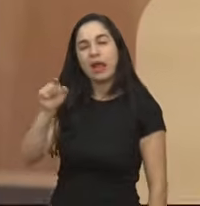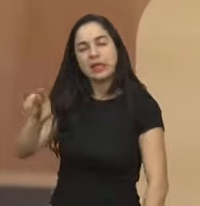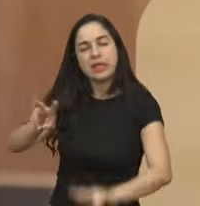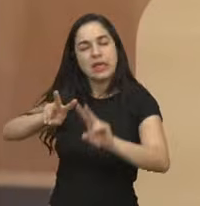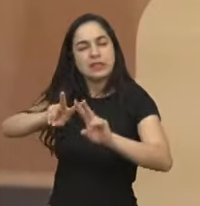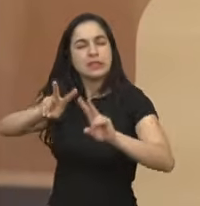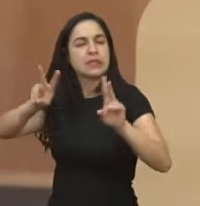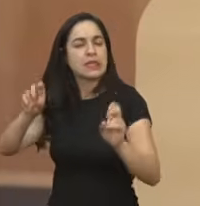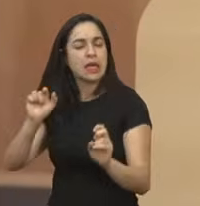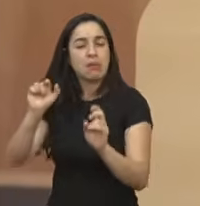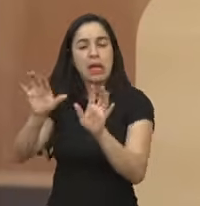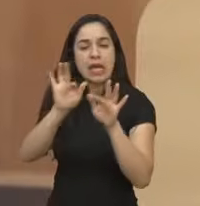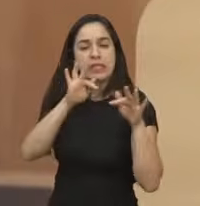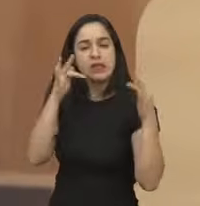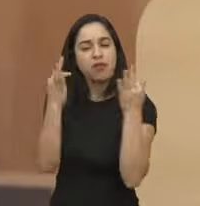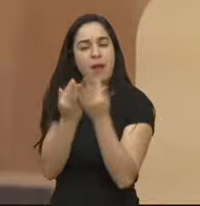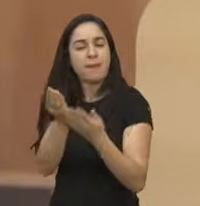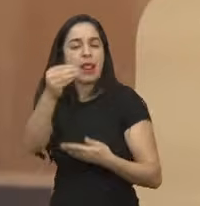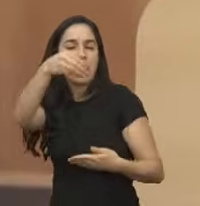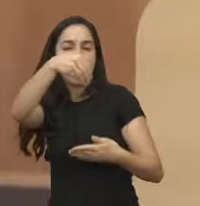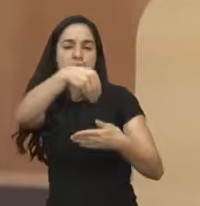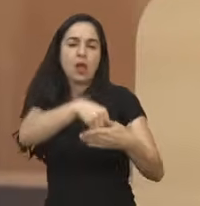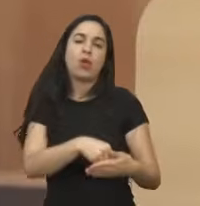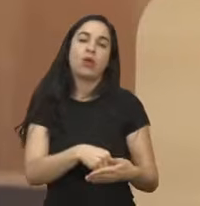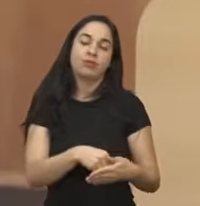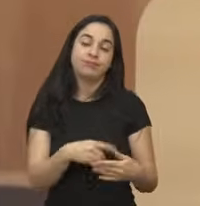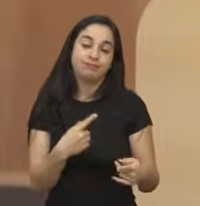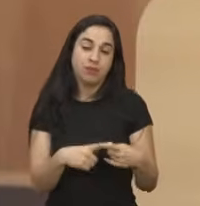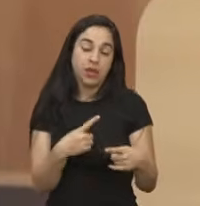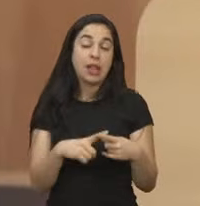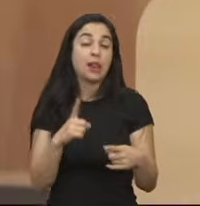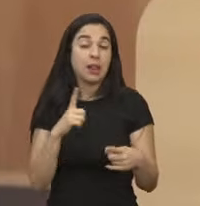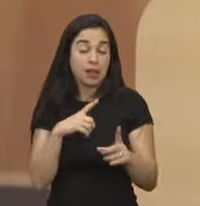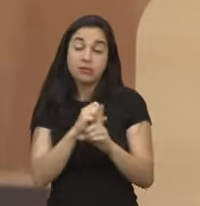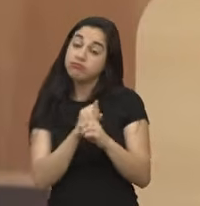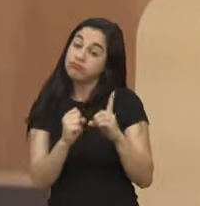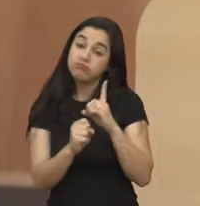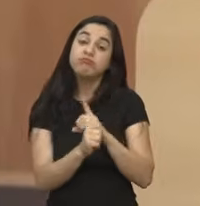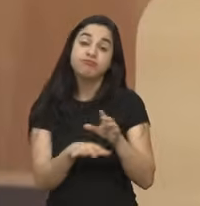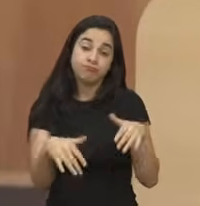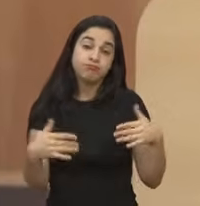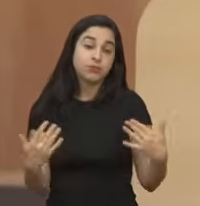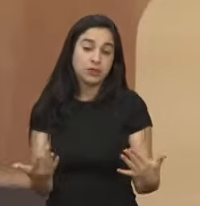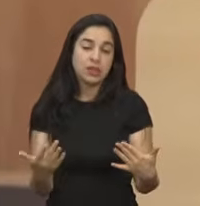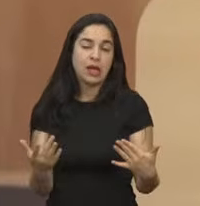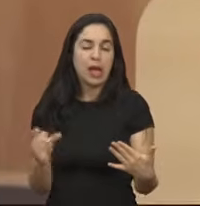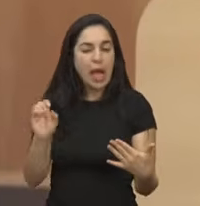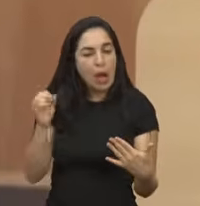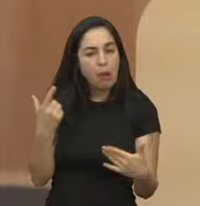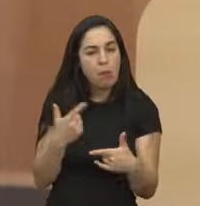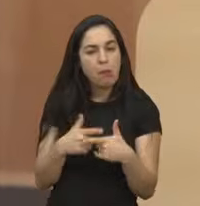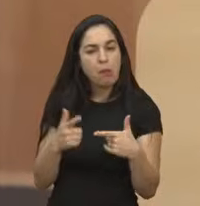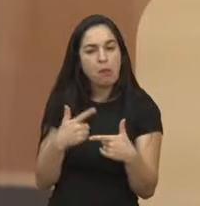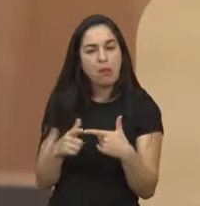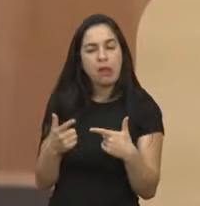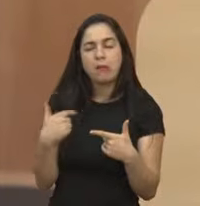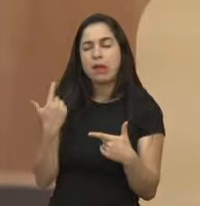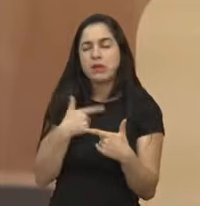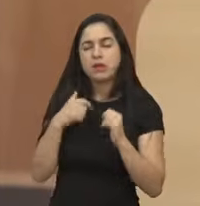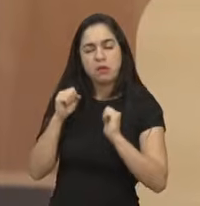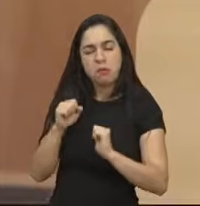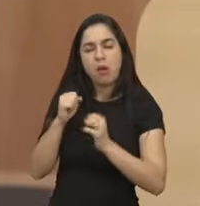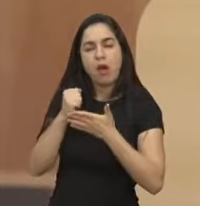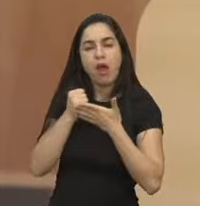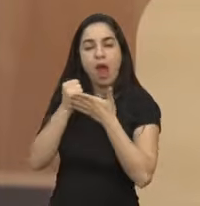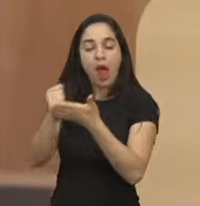essas famílias que são em grande número na sociedade e de uma realidade que eles passam e que a gente pode contribuir